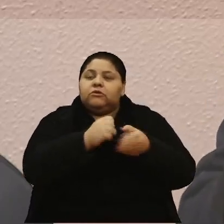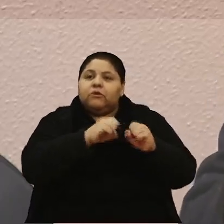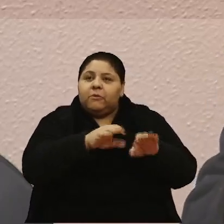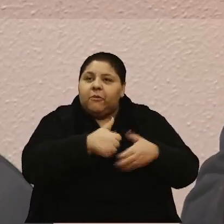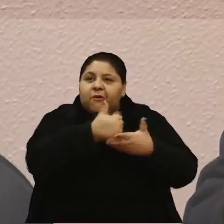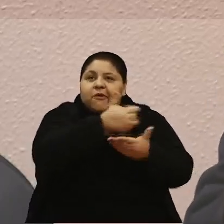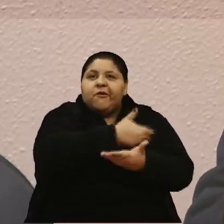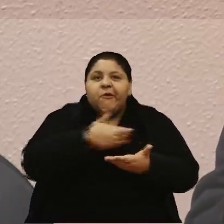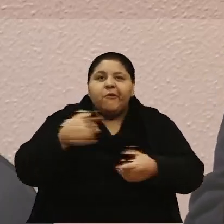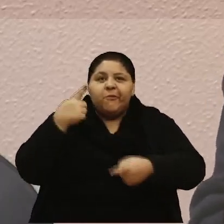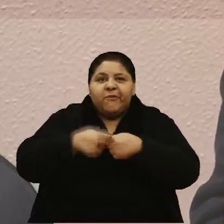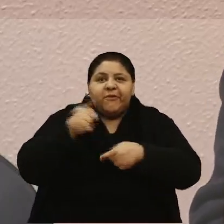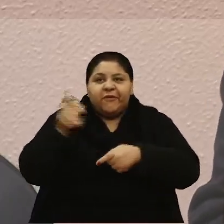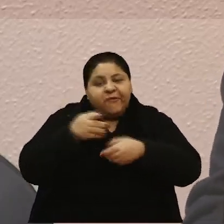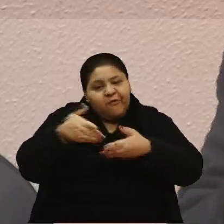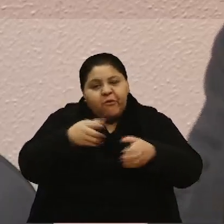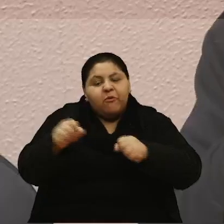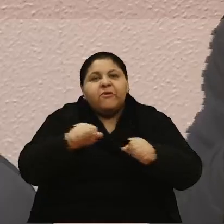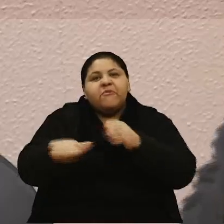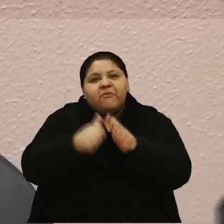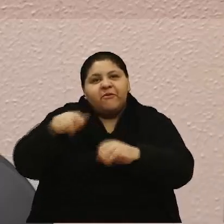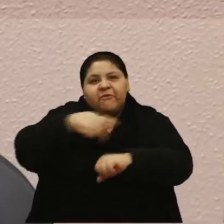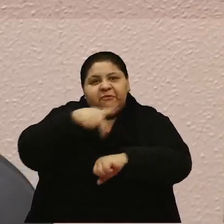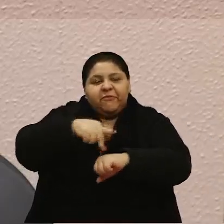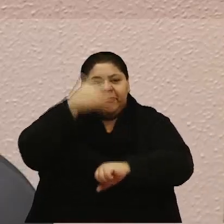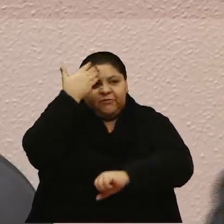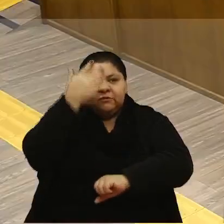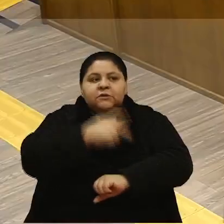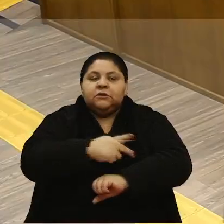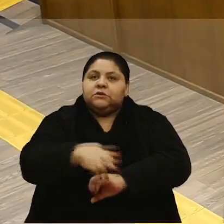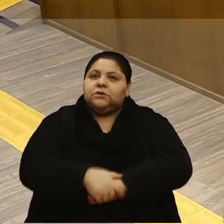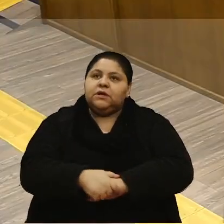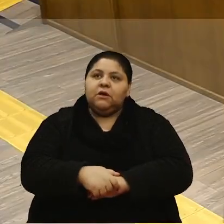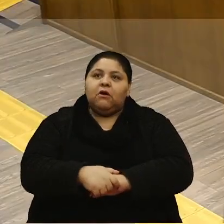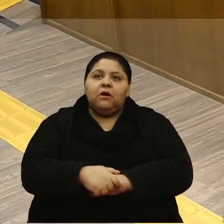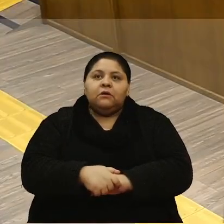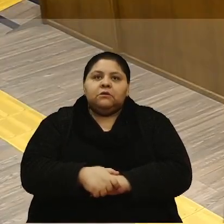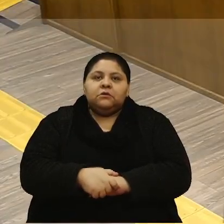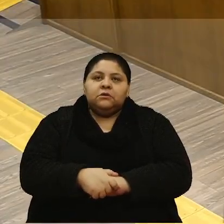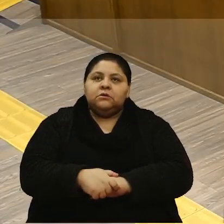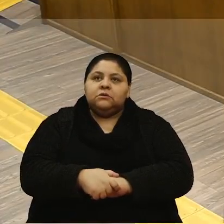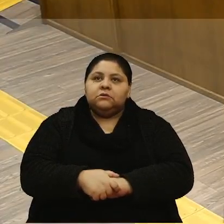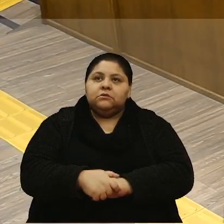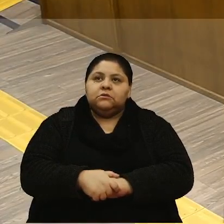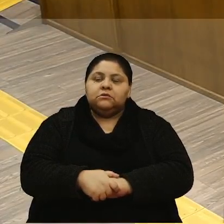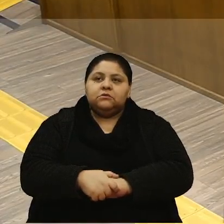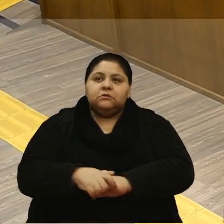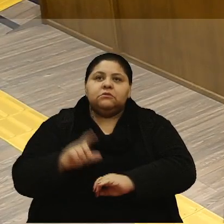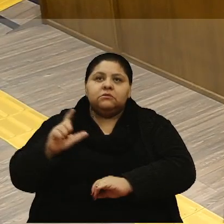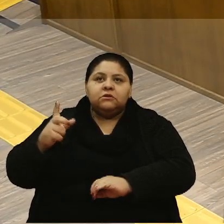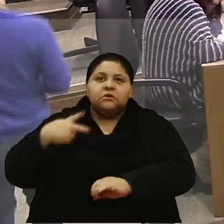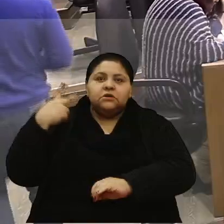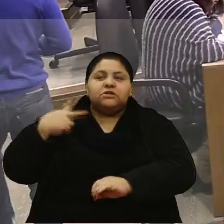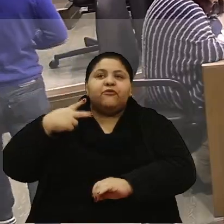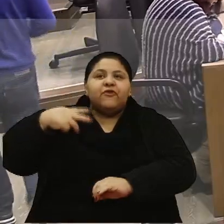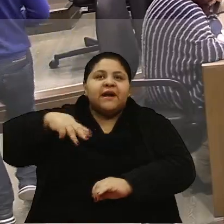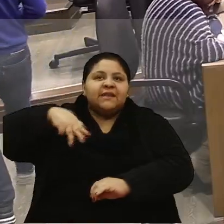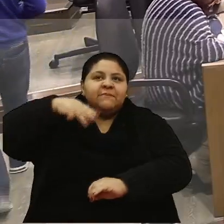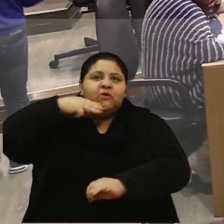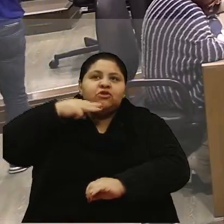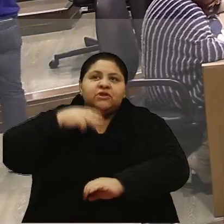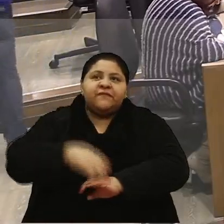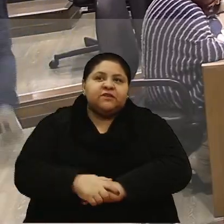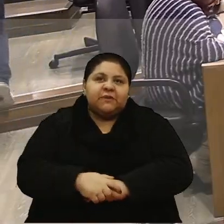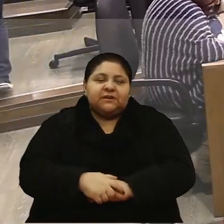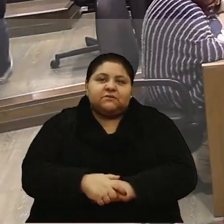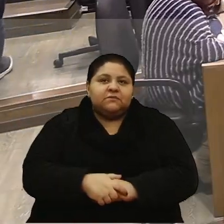pública, porque é esse o caminho para a gente poder melhorar o nosso país. Obrigado, senhor presidente. Obrigado, vereadora Andressa Marques. Com a palavra, a vereadora Marisol Santos. Muito bom